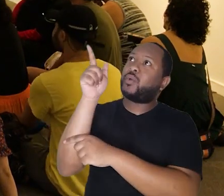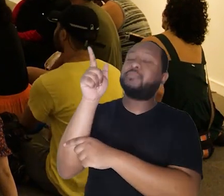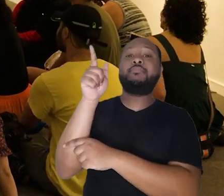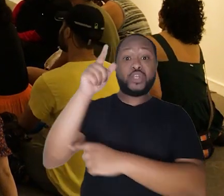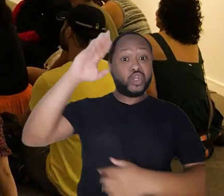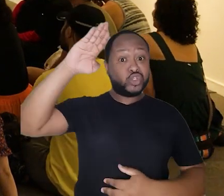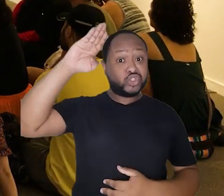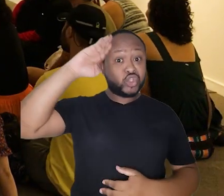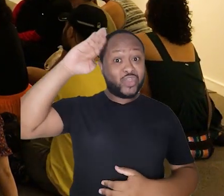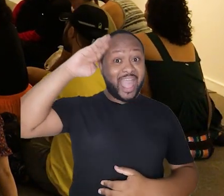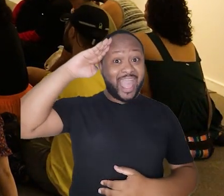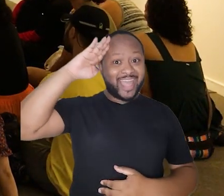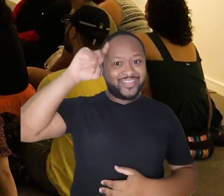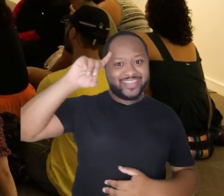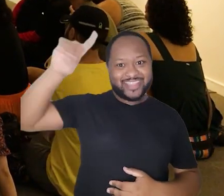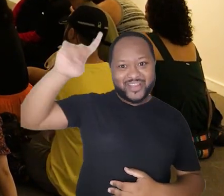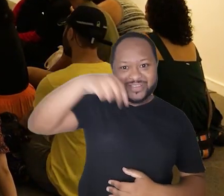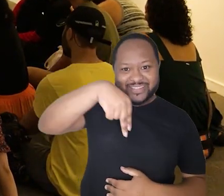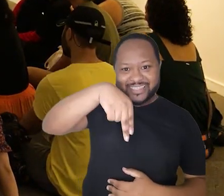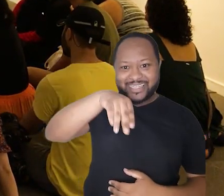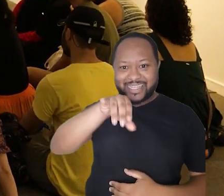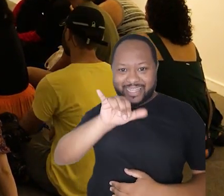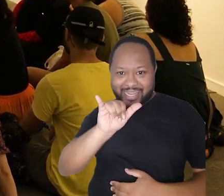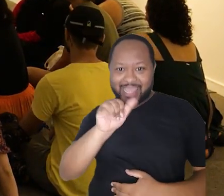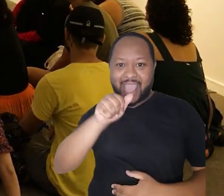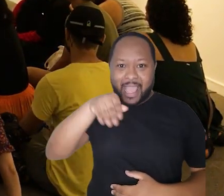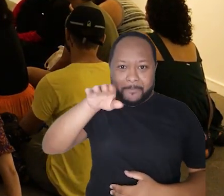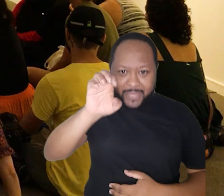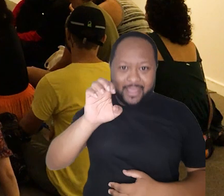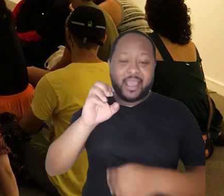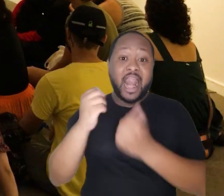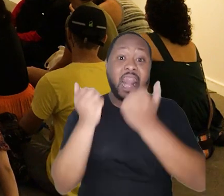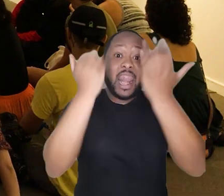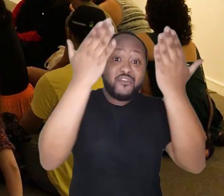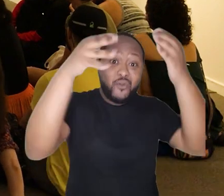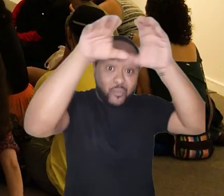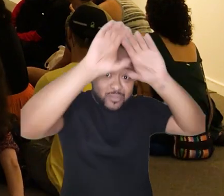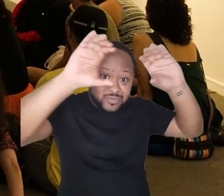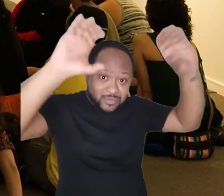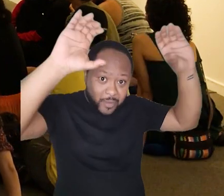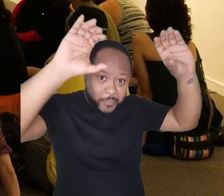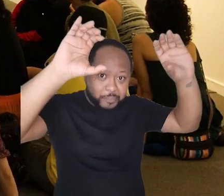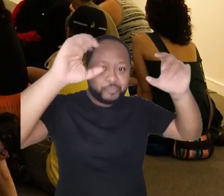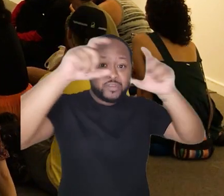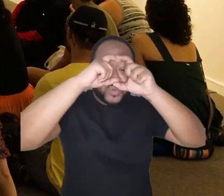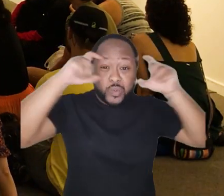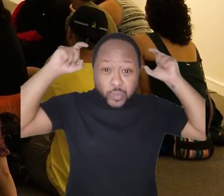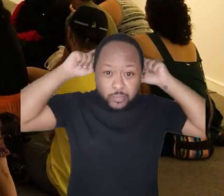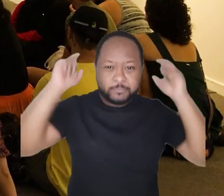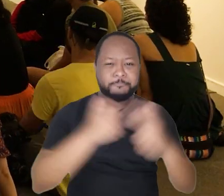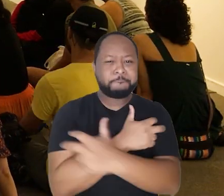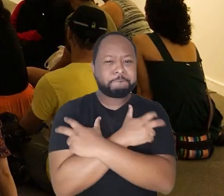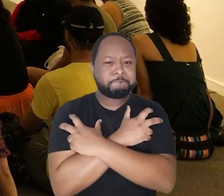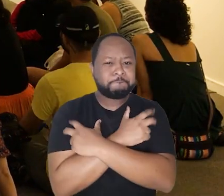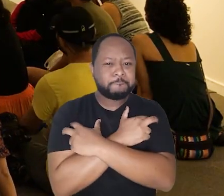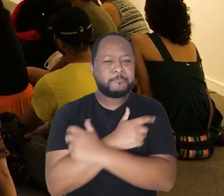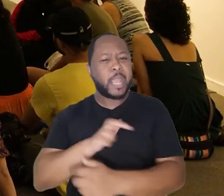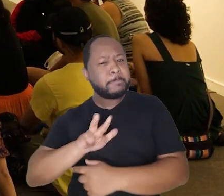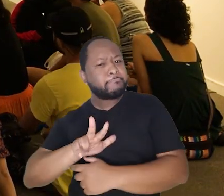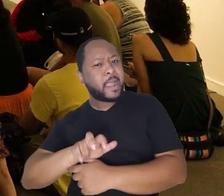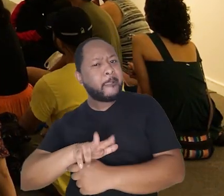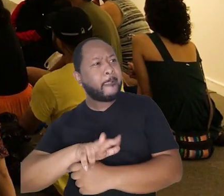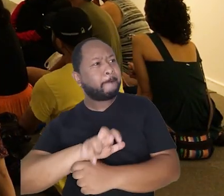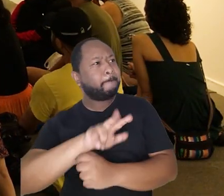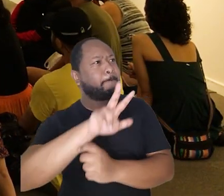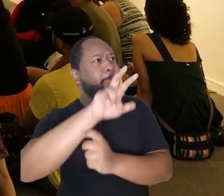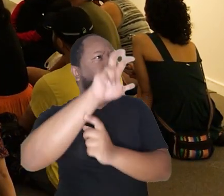deus Niame levaram lá para o céu. Bom, aí ele foi até a escada, subiu até o céu, chegou de frente